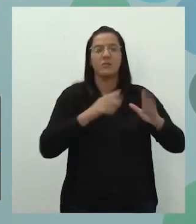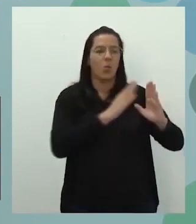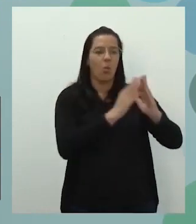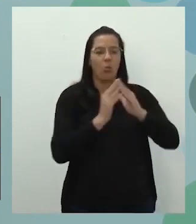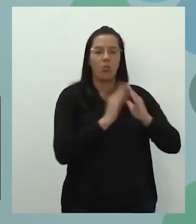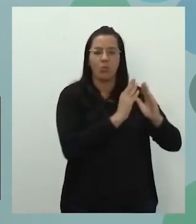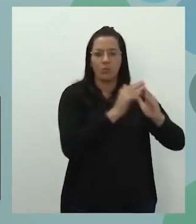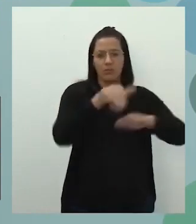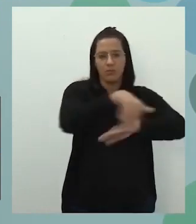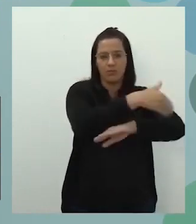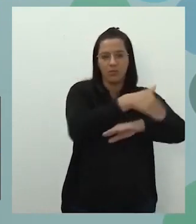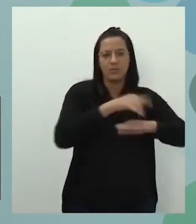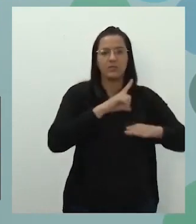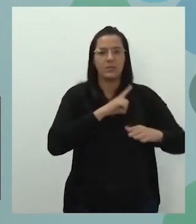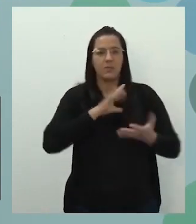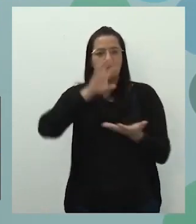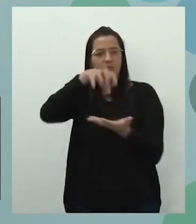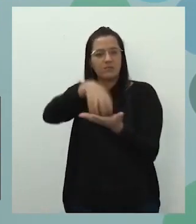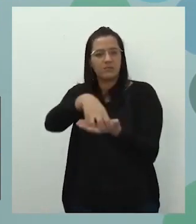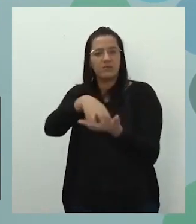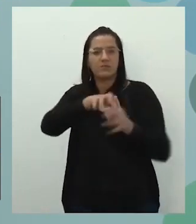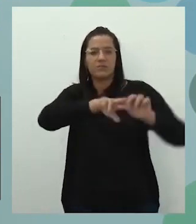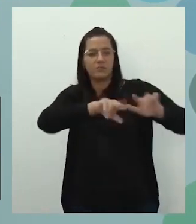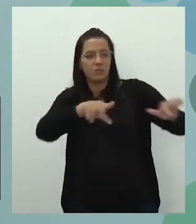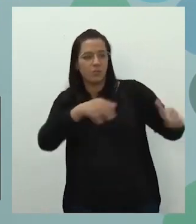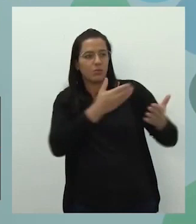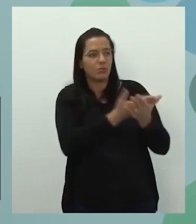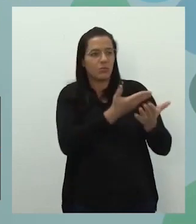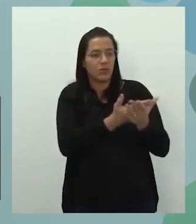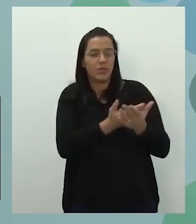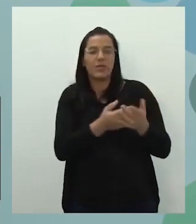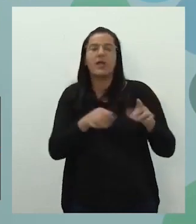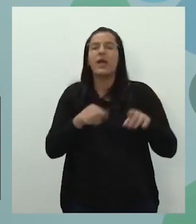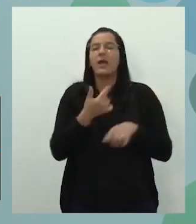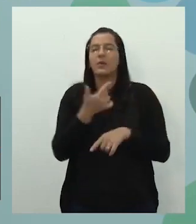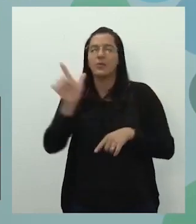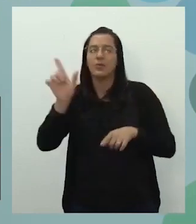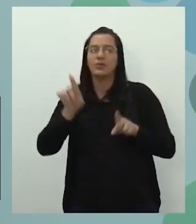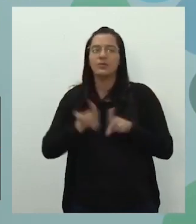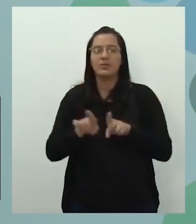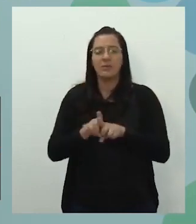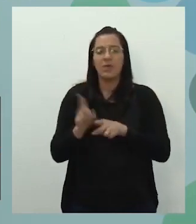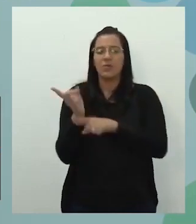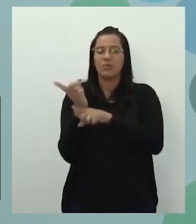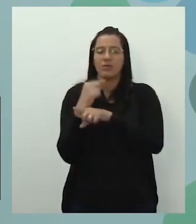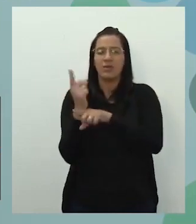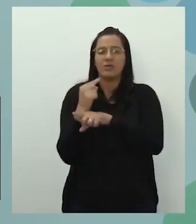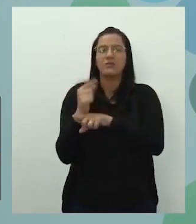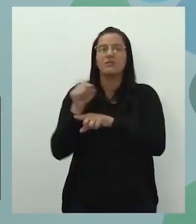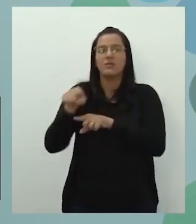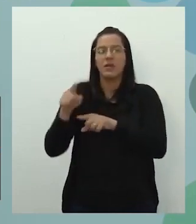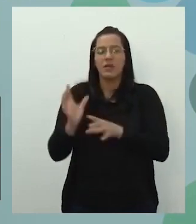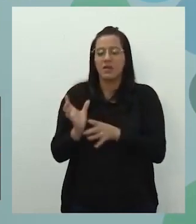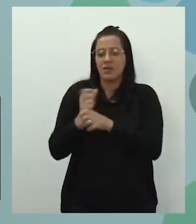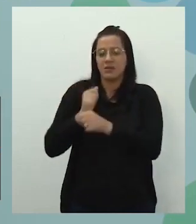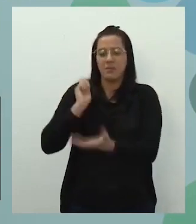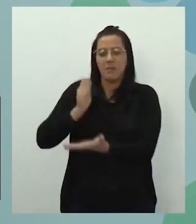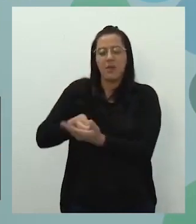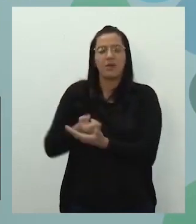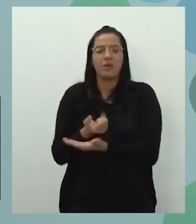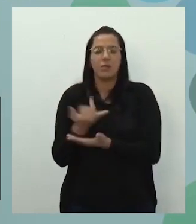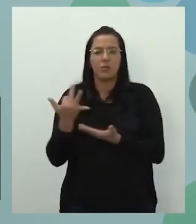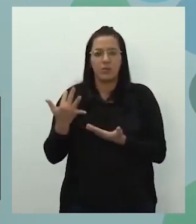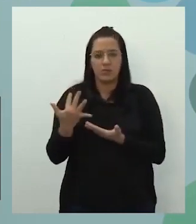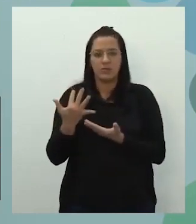exemplo foi da corrida do táxi. Quanto que a pessoa paga ao andar num táxi em relação à quilometragem. Então, essa foi a primeira abordagem